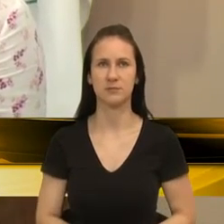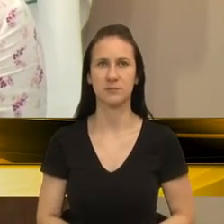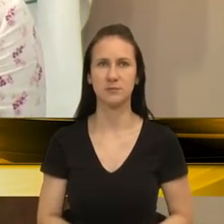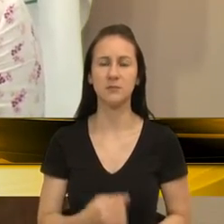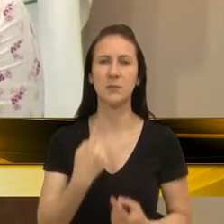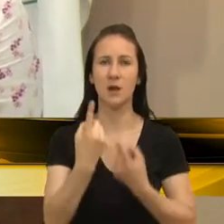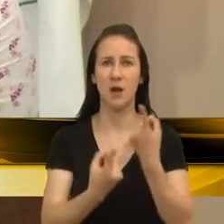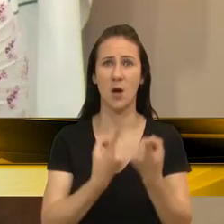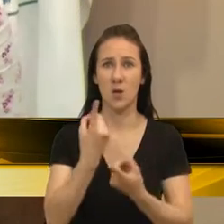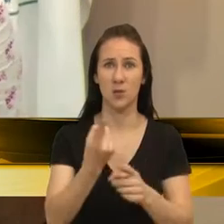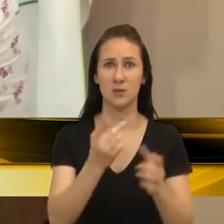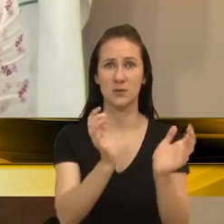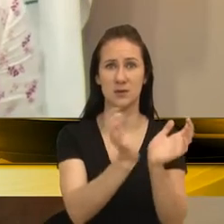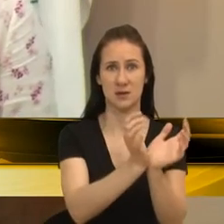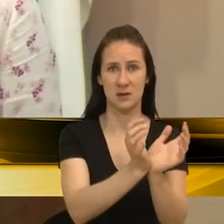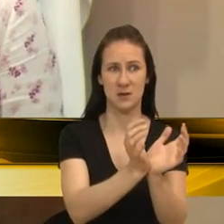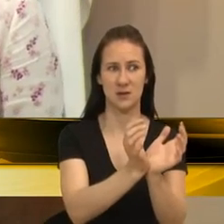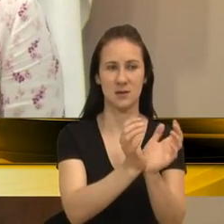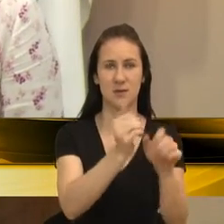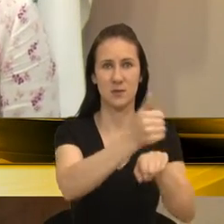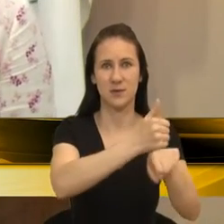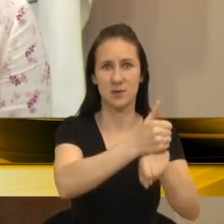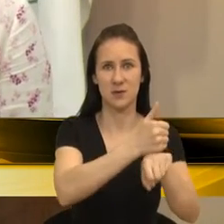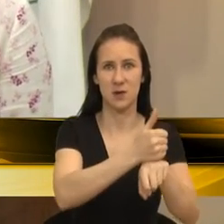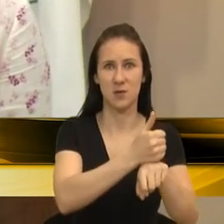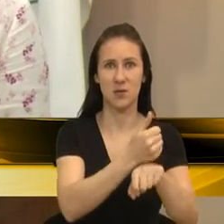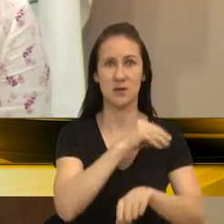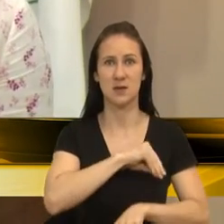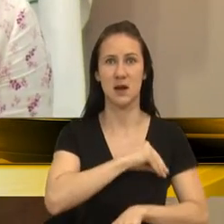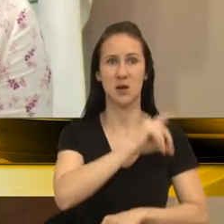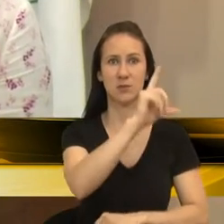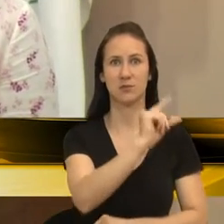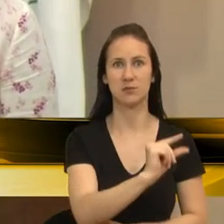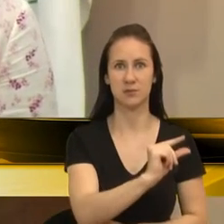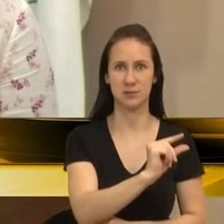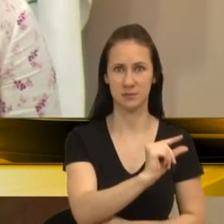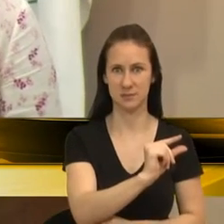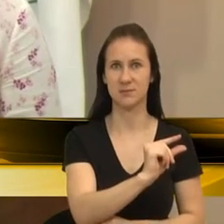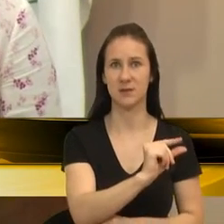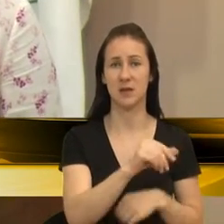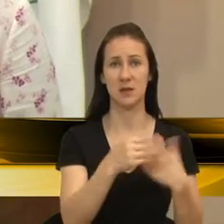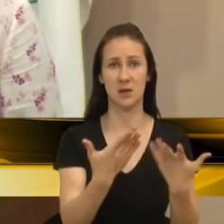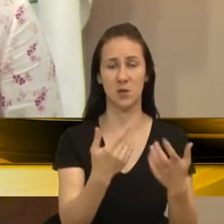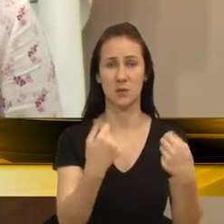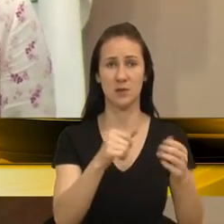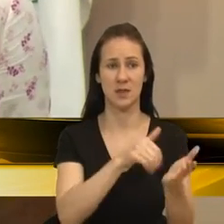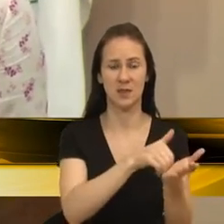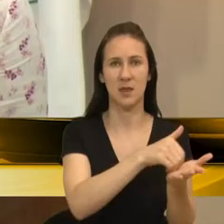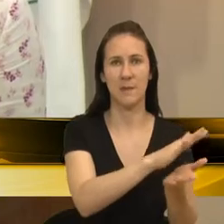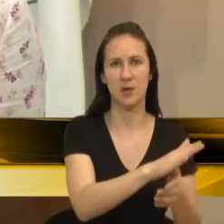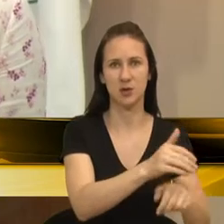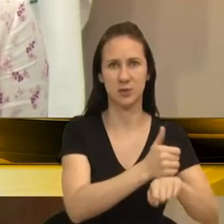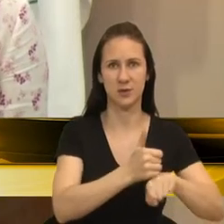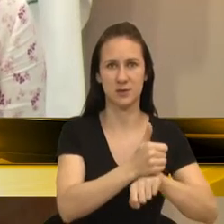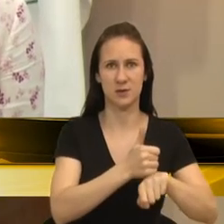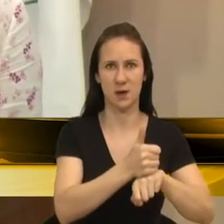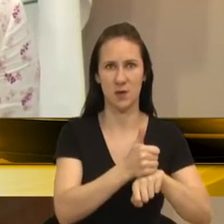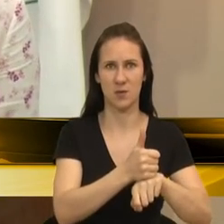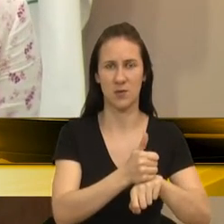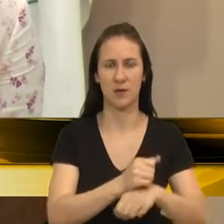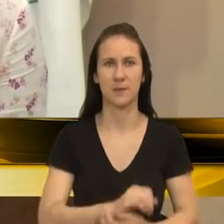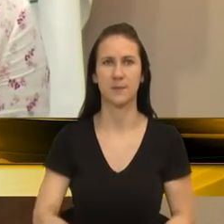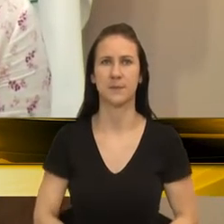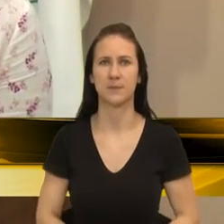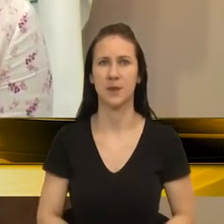salário. Então, as entidades vão acabar tendo que demitir esses profissionais, e os serviços são serviços que não